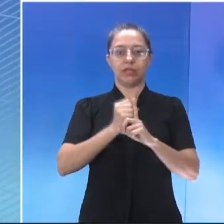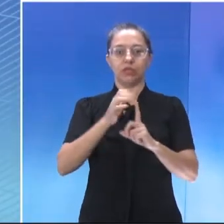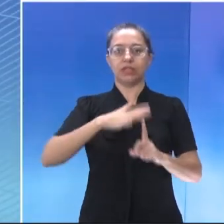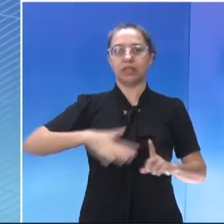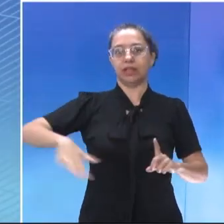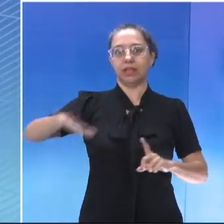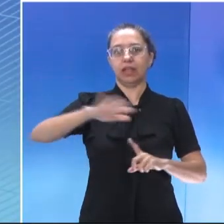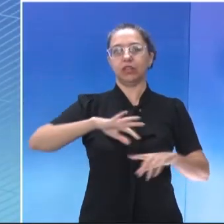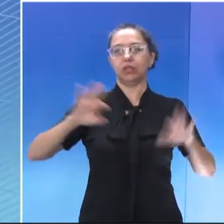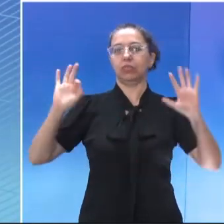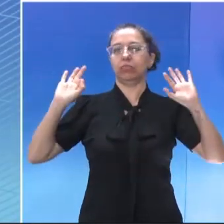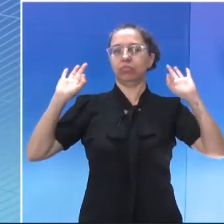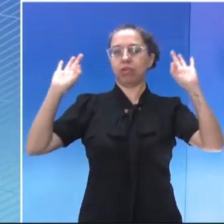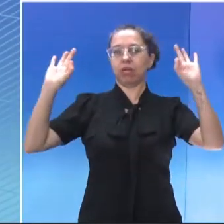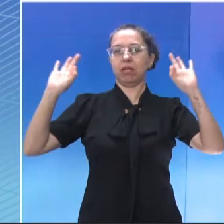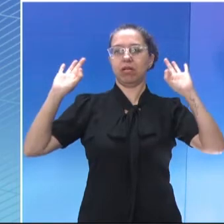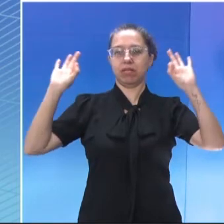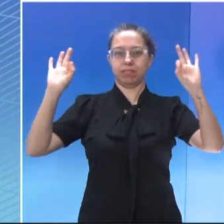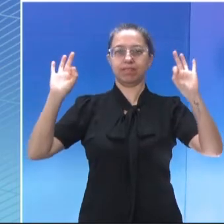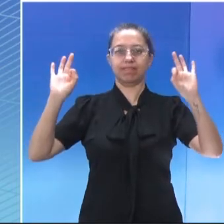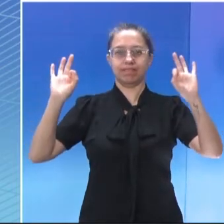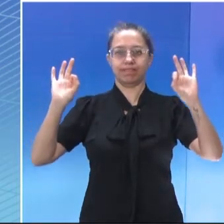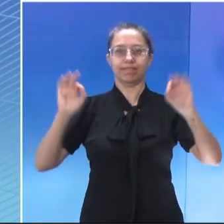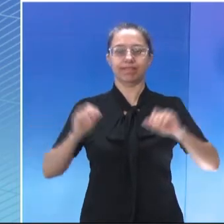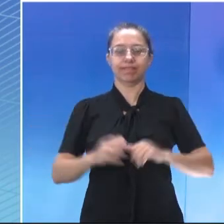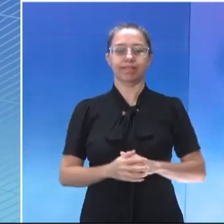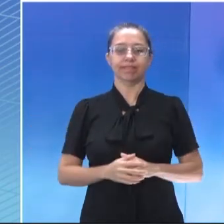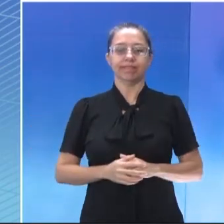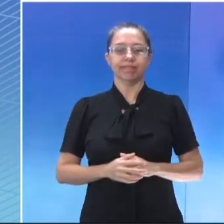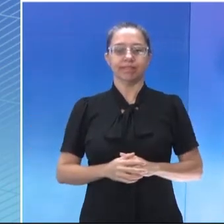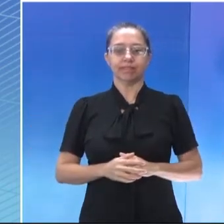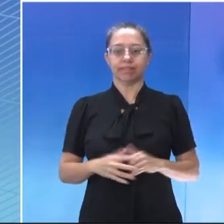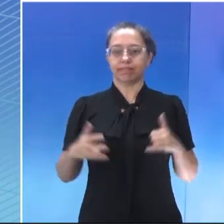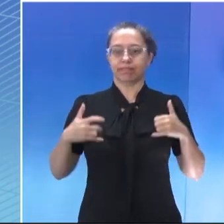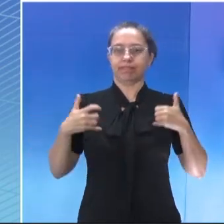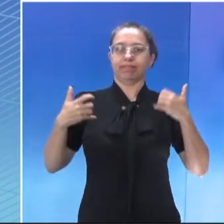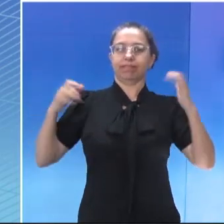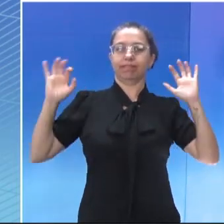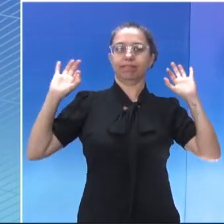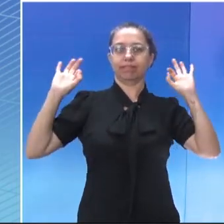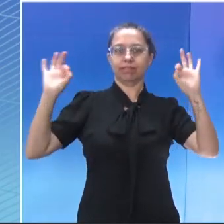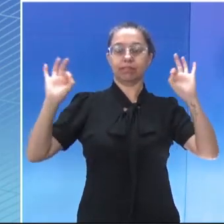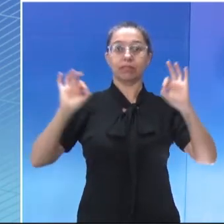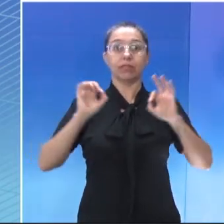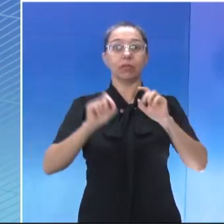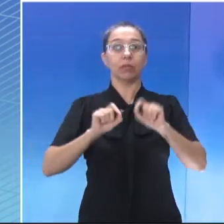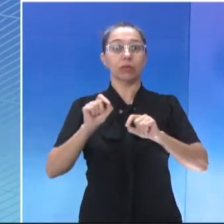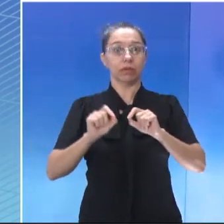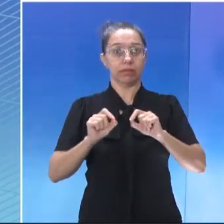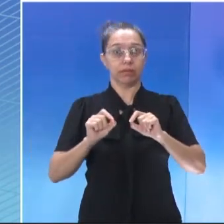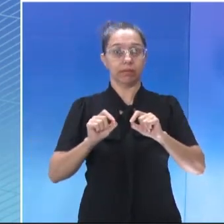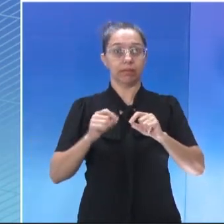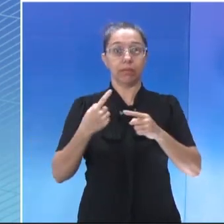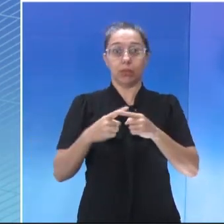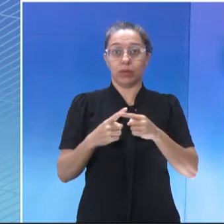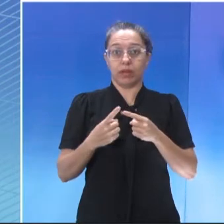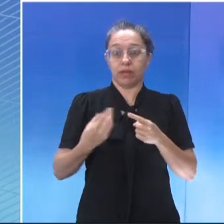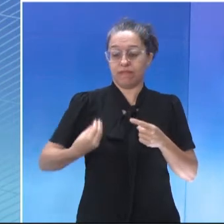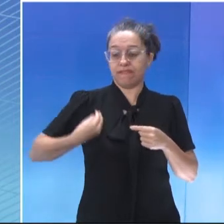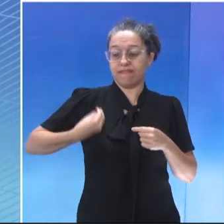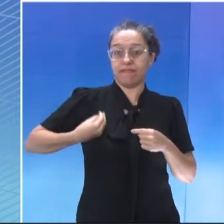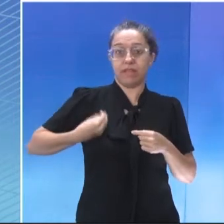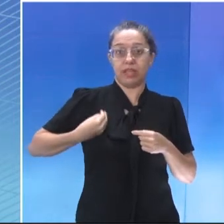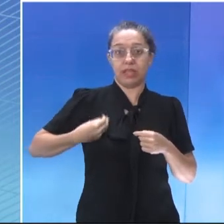título. Como que já dá para a gente entender? A sociedade do espetáculo. Então, a vida das pessoas agora é um espetáculo. Todo mundo agora pode